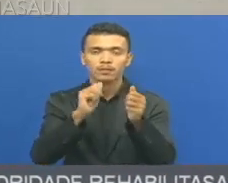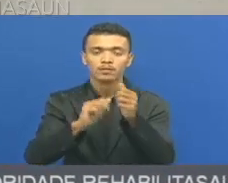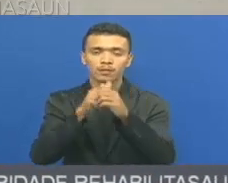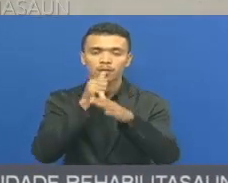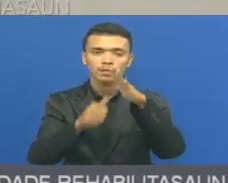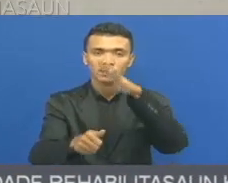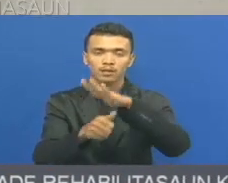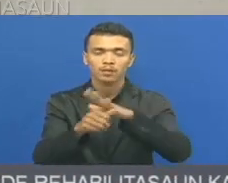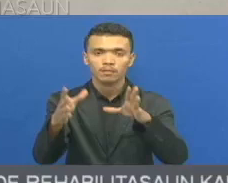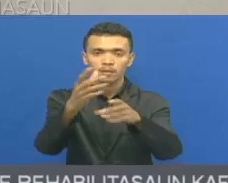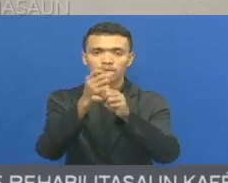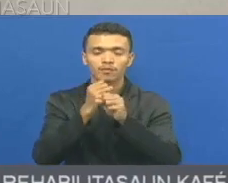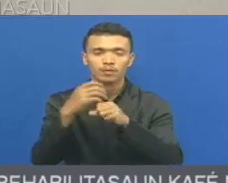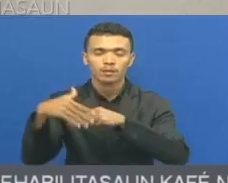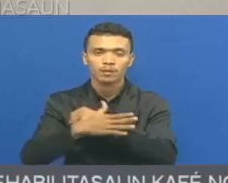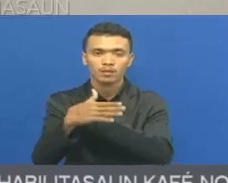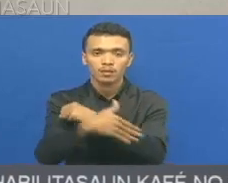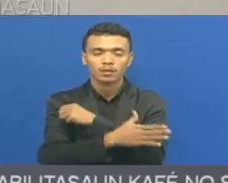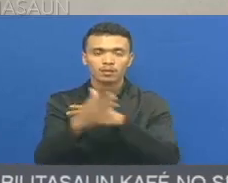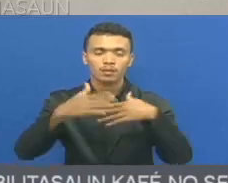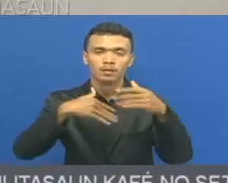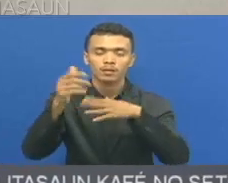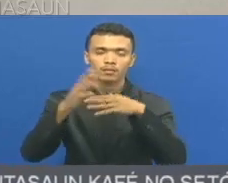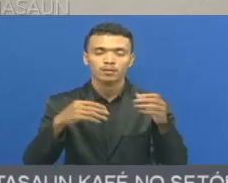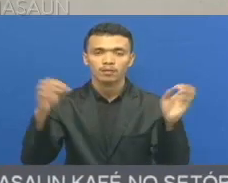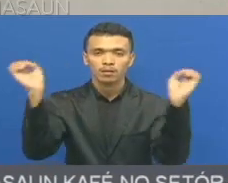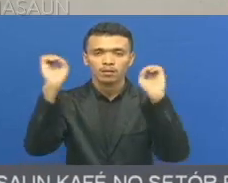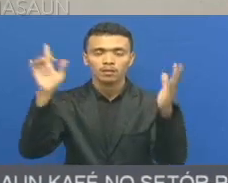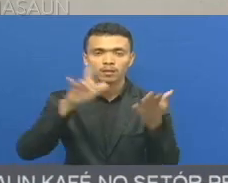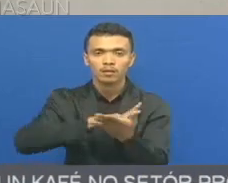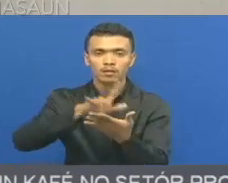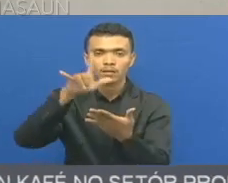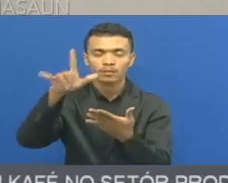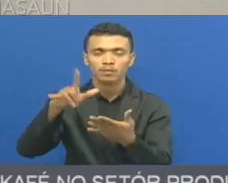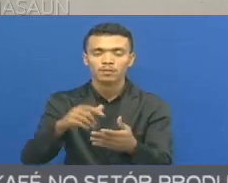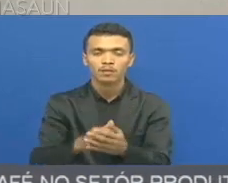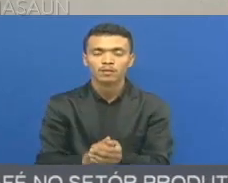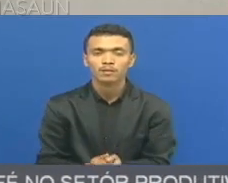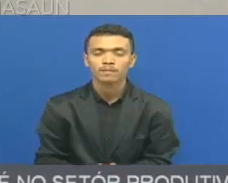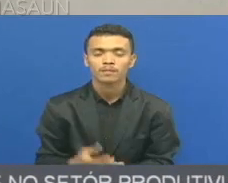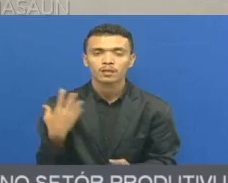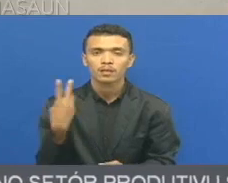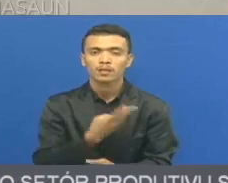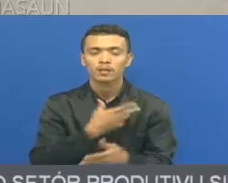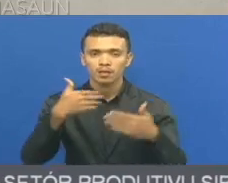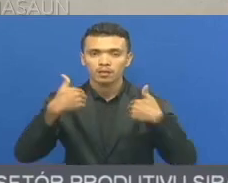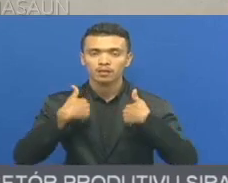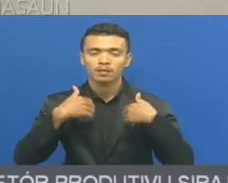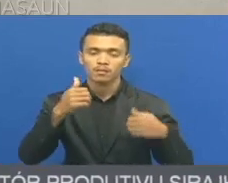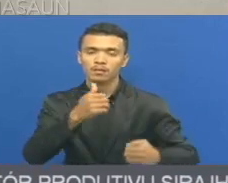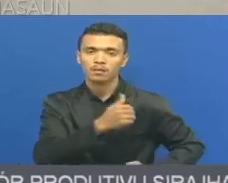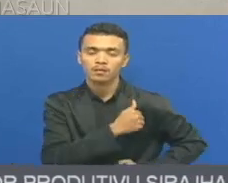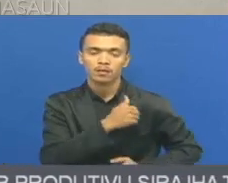mai foti tine ikan arbiru de italaya helicóptero itania militar sira